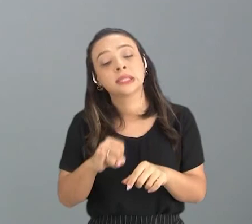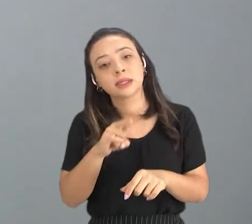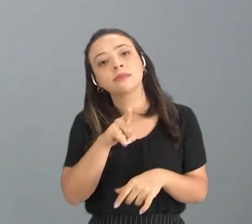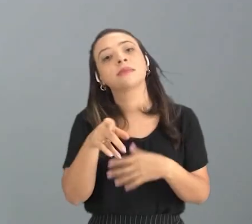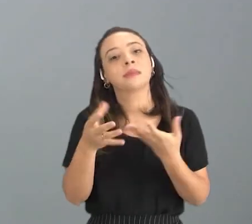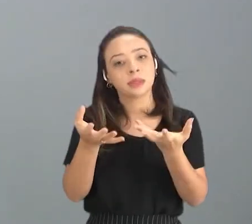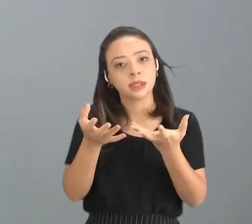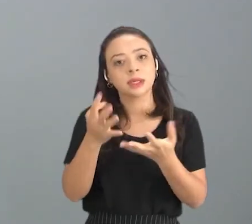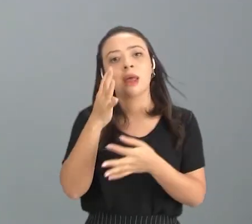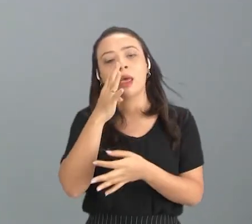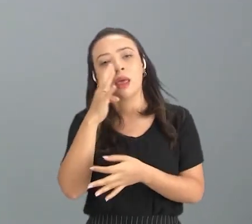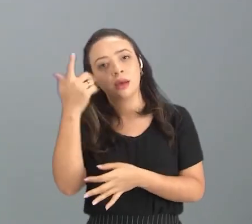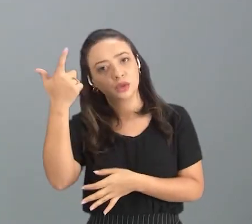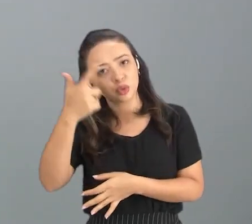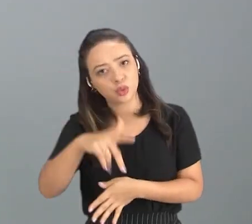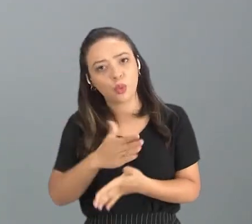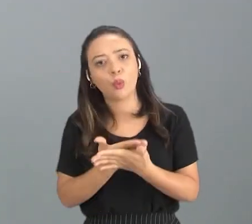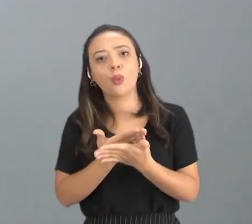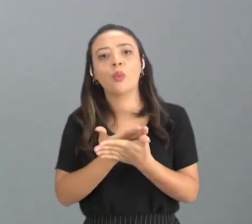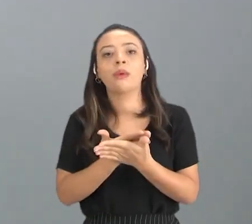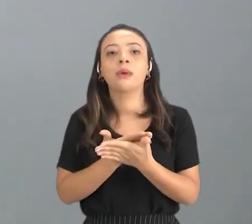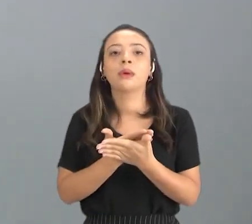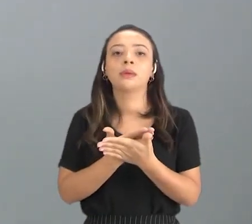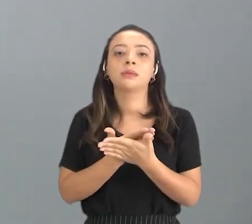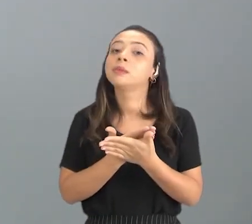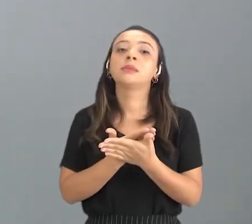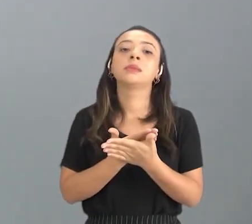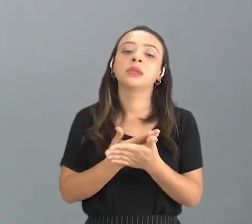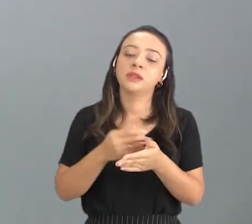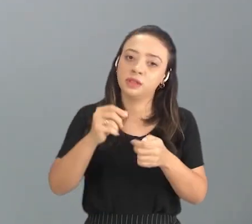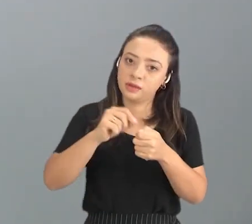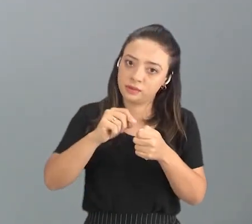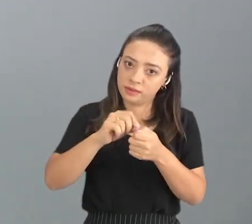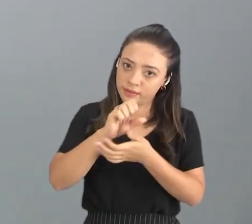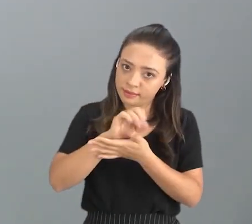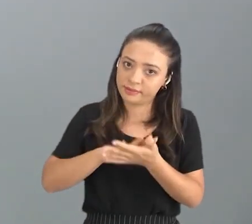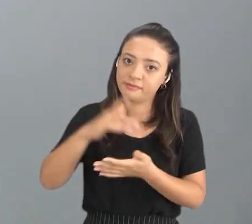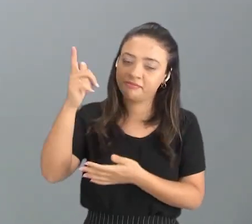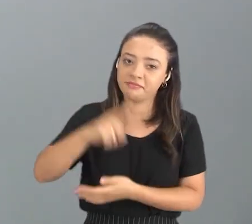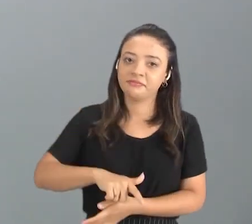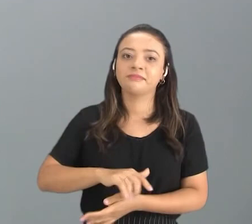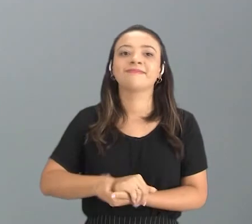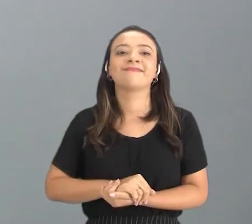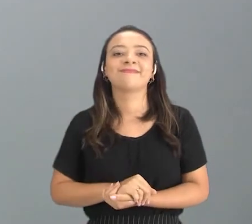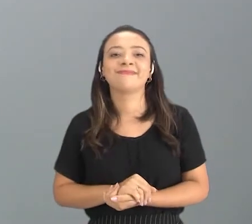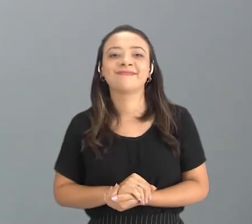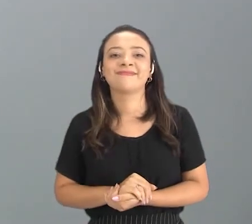queira assistir novamente as aulas, né, e refazer os exercícios.